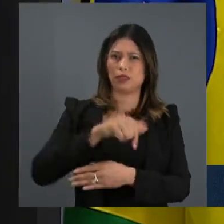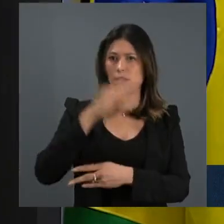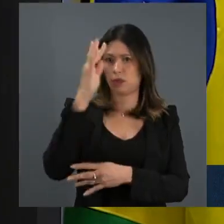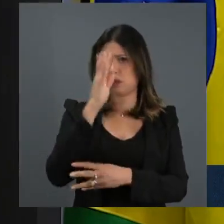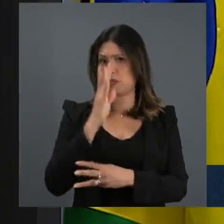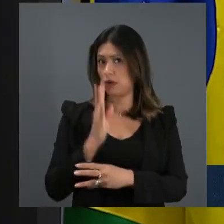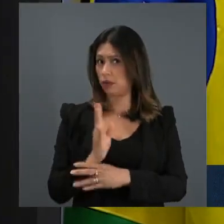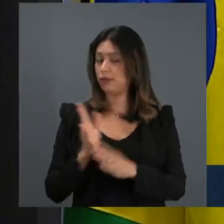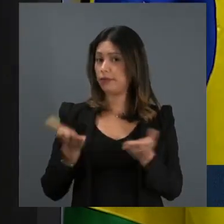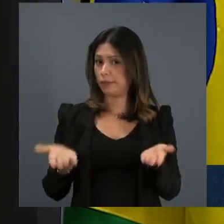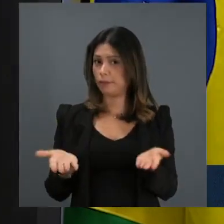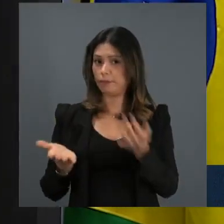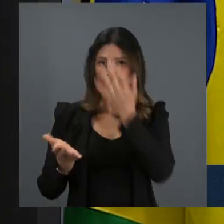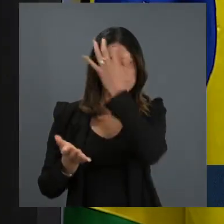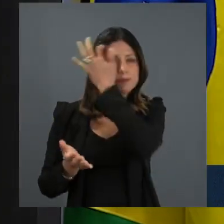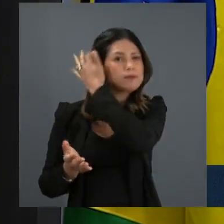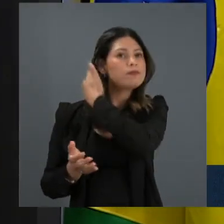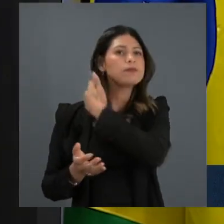Mas